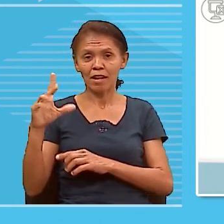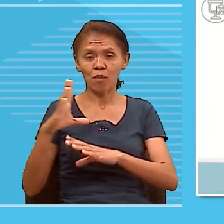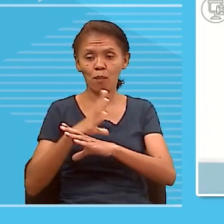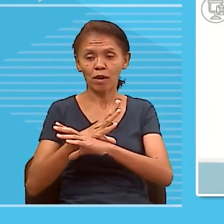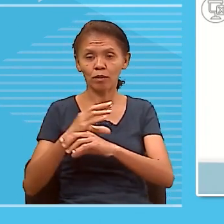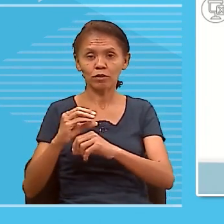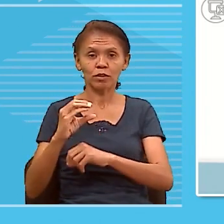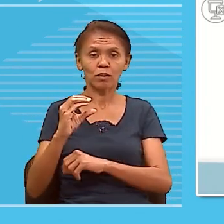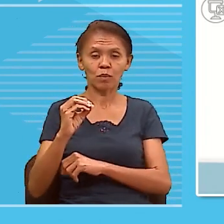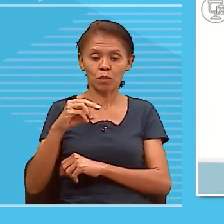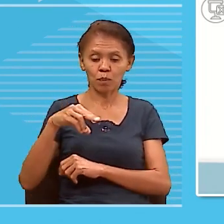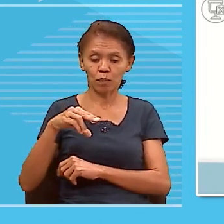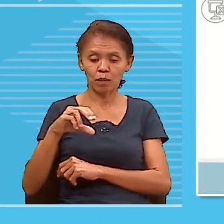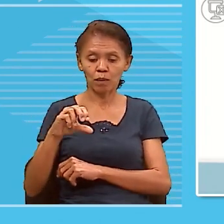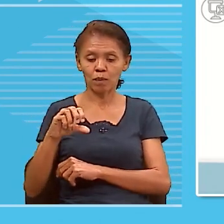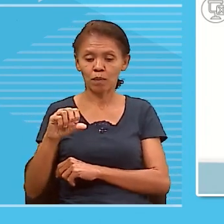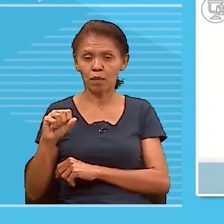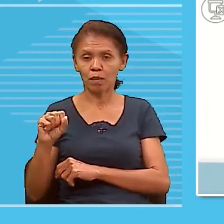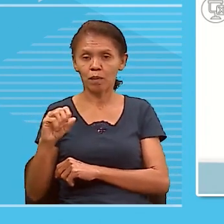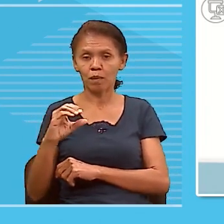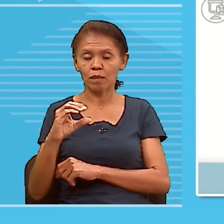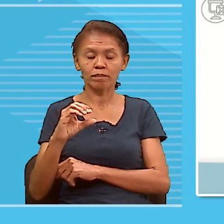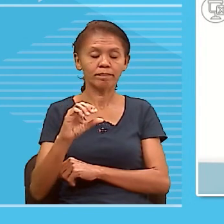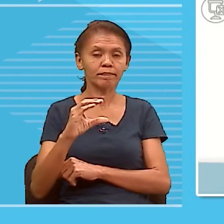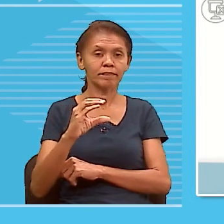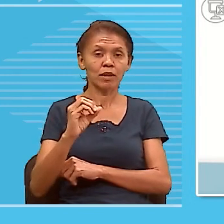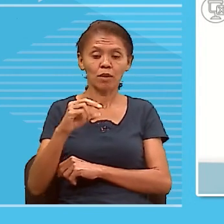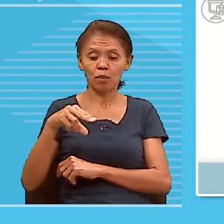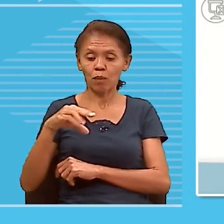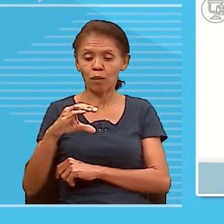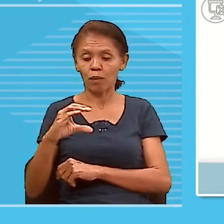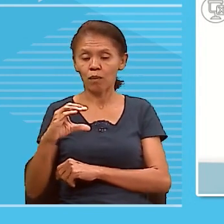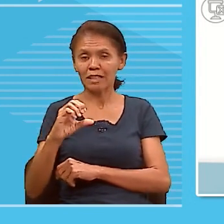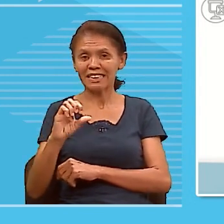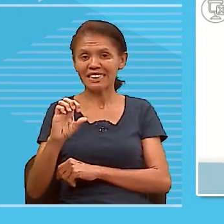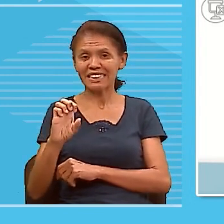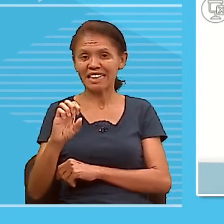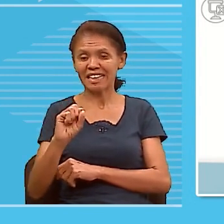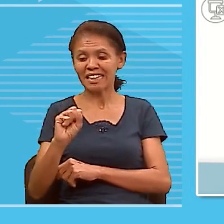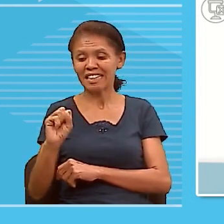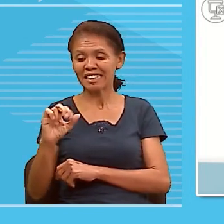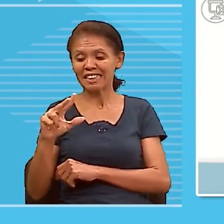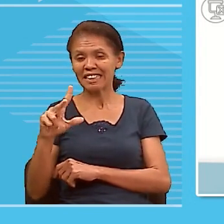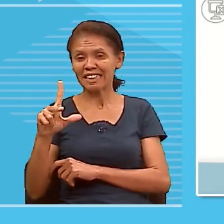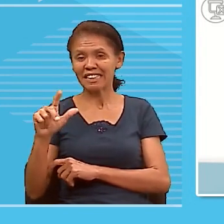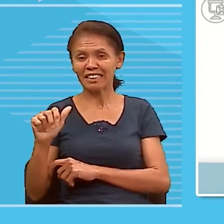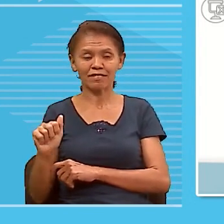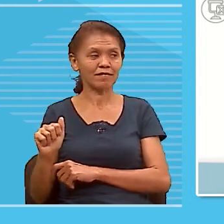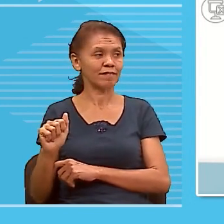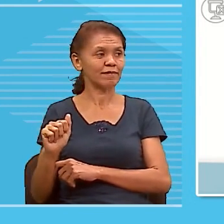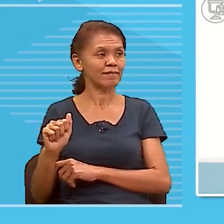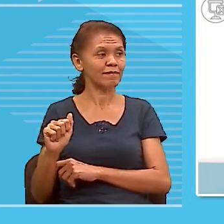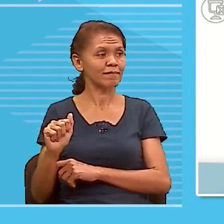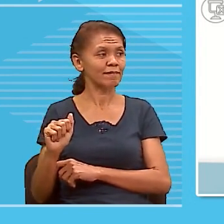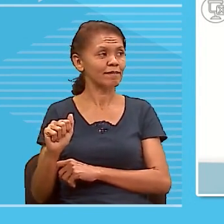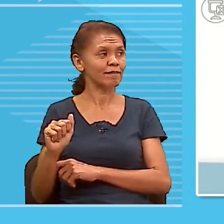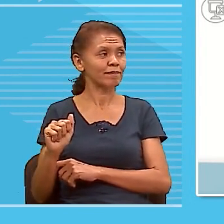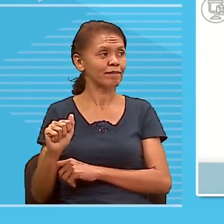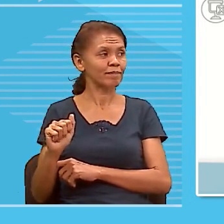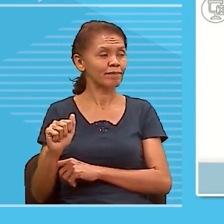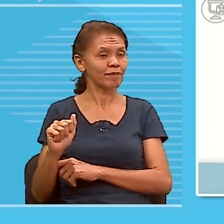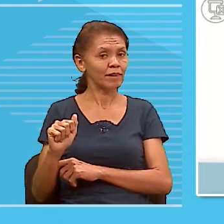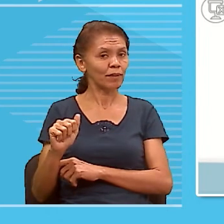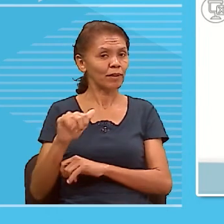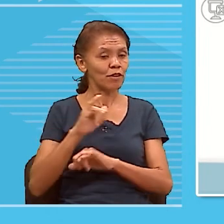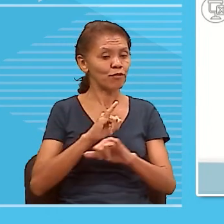de oposição né então enfatizar o contrassenso entre o que é